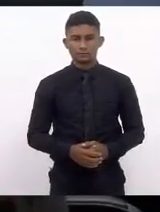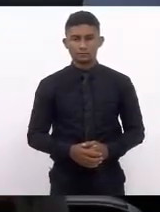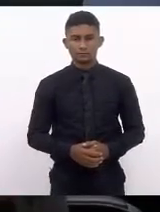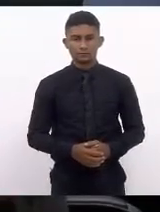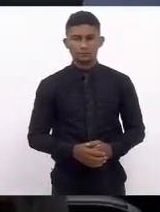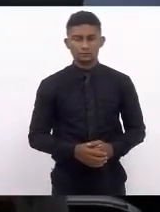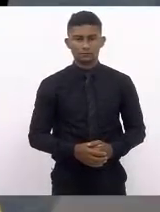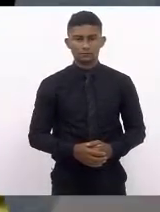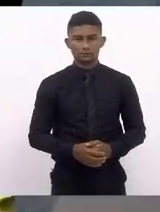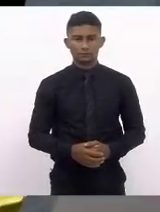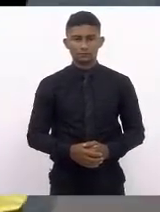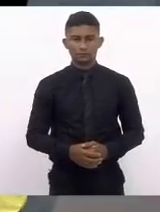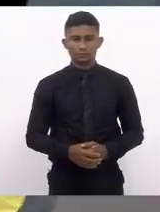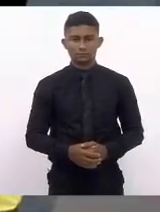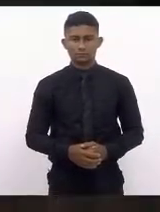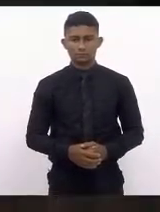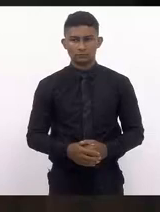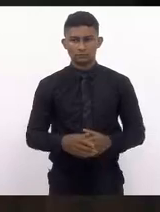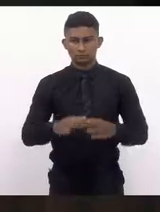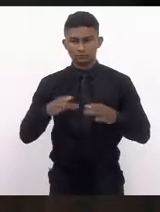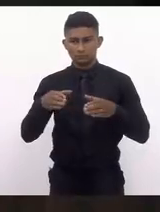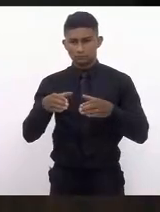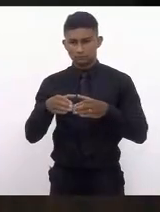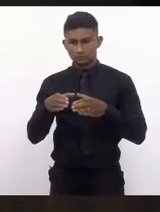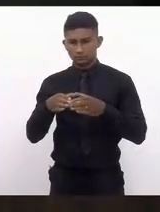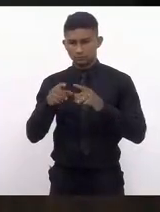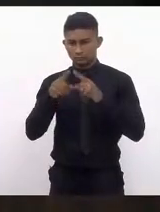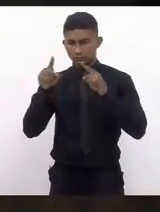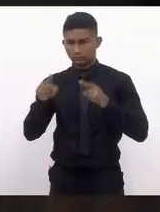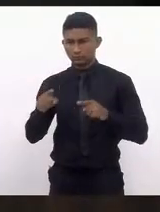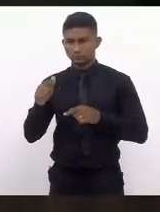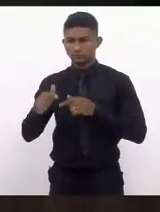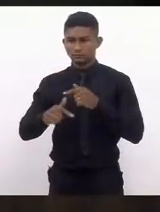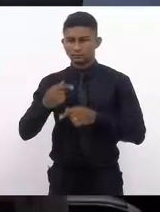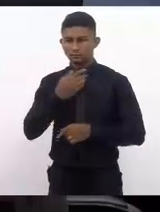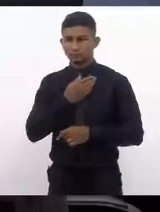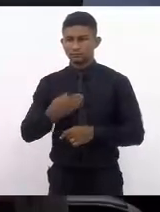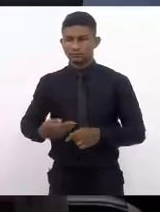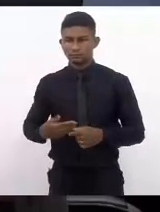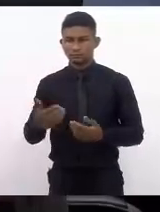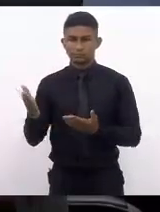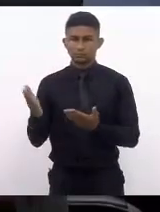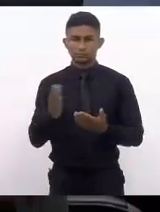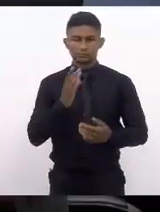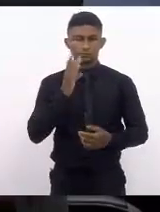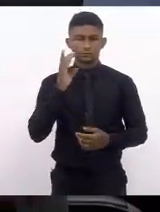e pela comissão de servidores públicos deputados Rodrigo Amorim